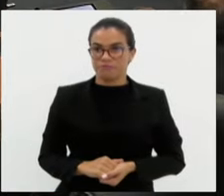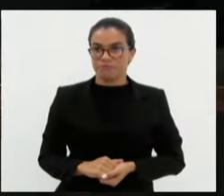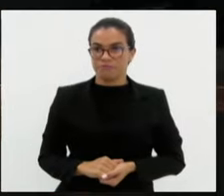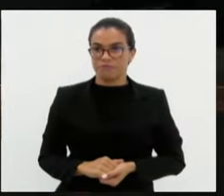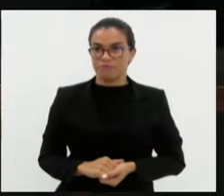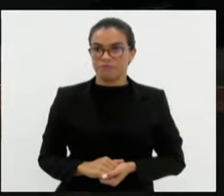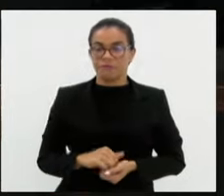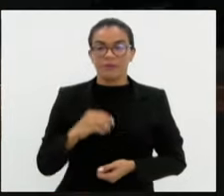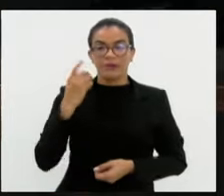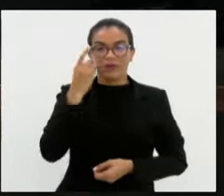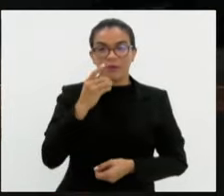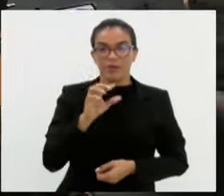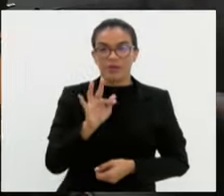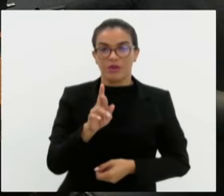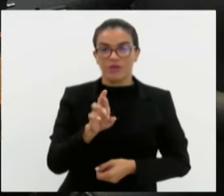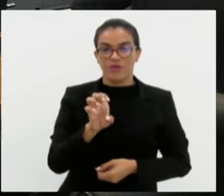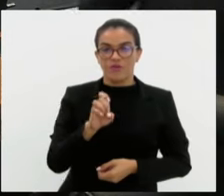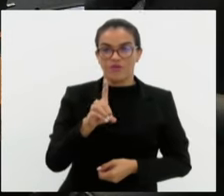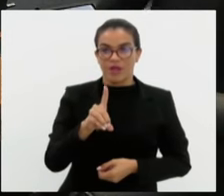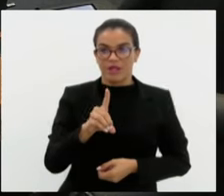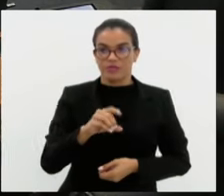Fred Pacheco.